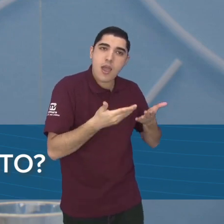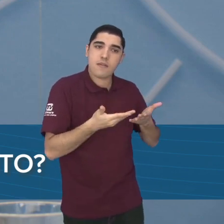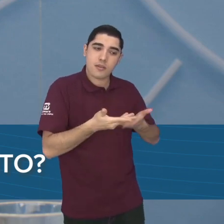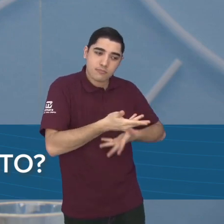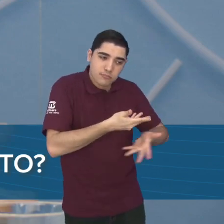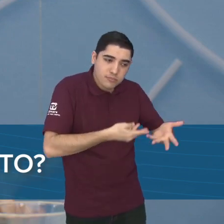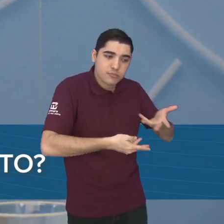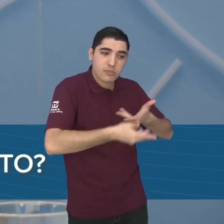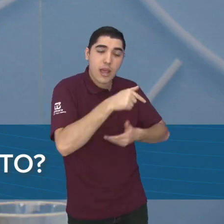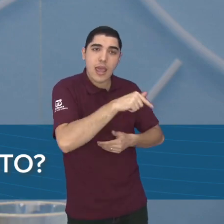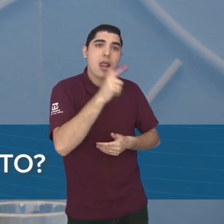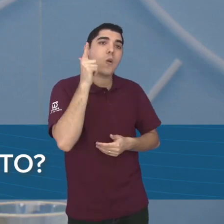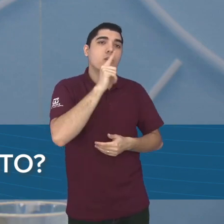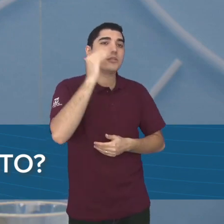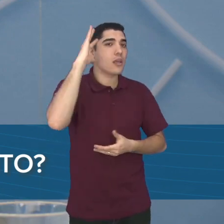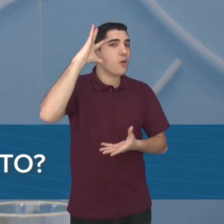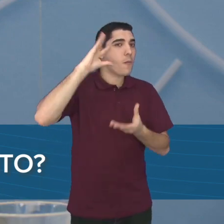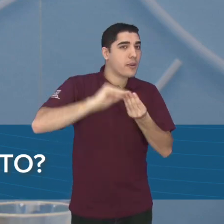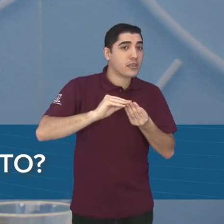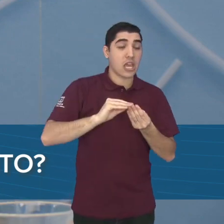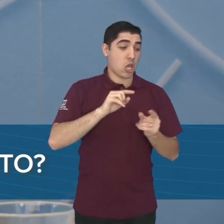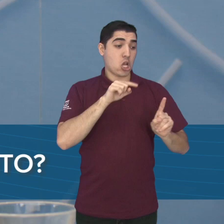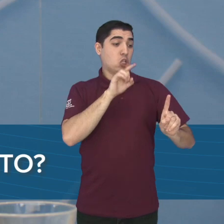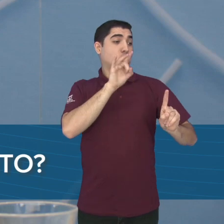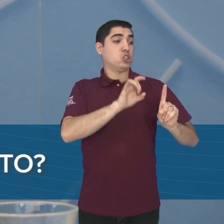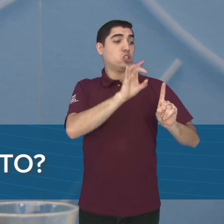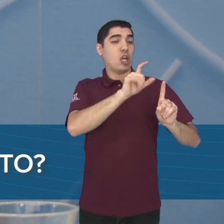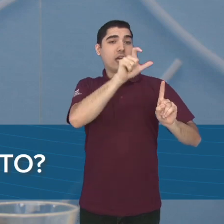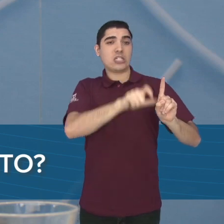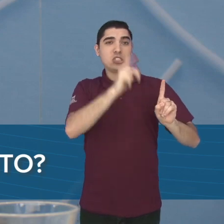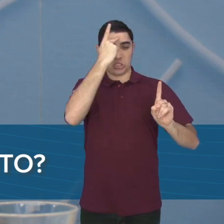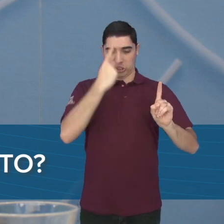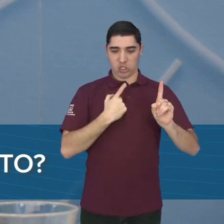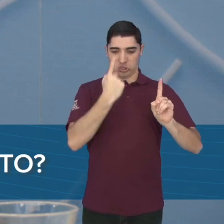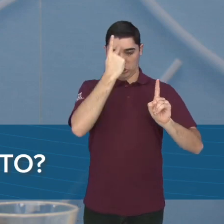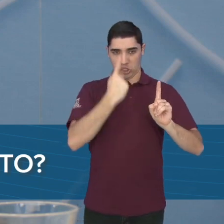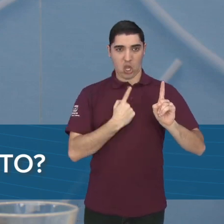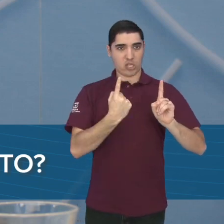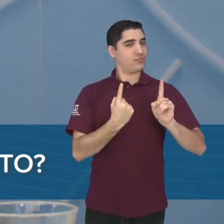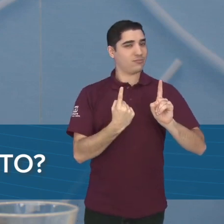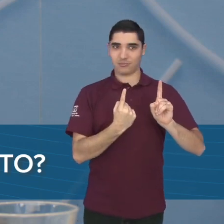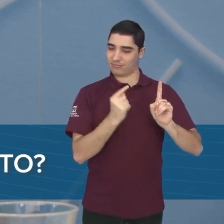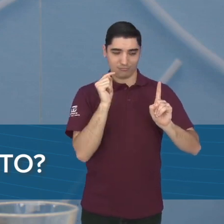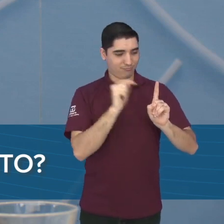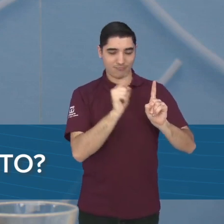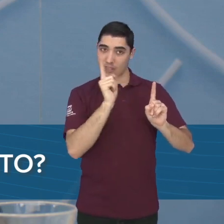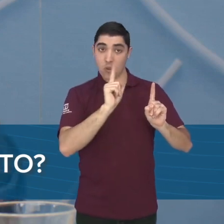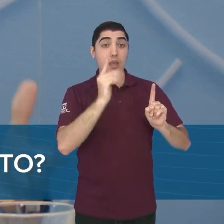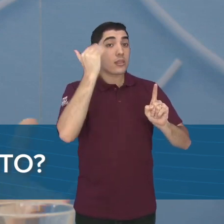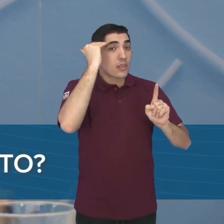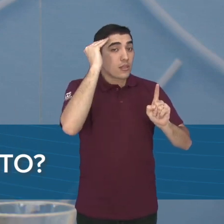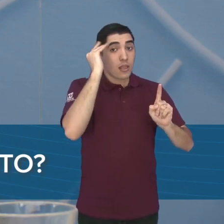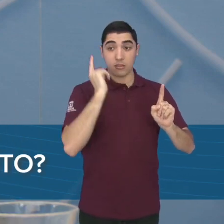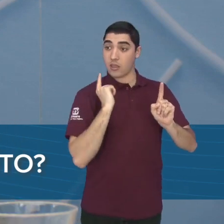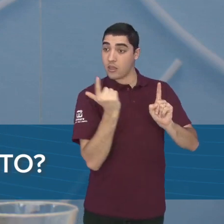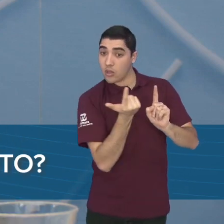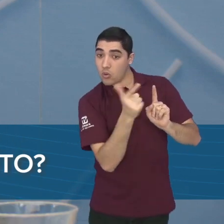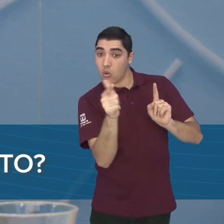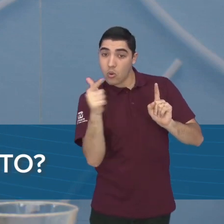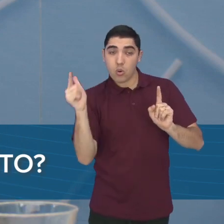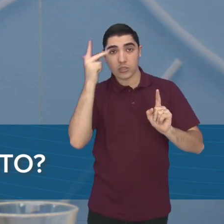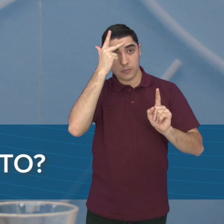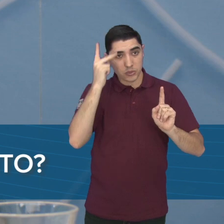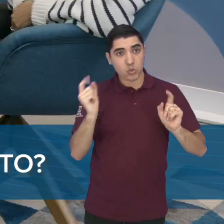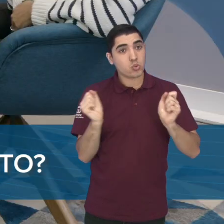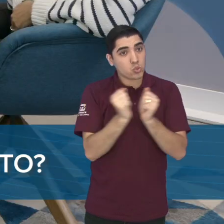desse mundo diferente do mundo só do eu, né? Então, como colocar que existe um outro que tem necessidades diferentes,